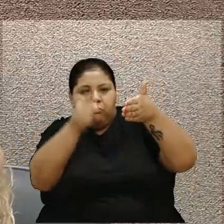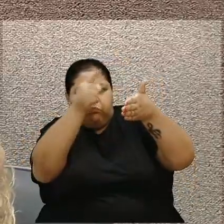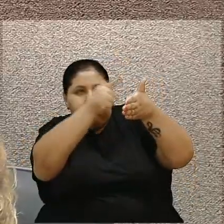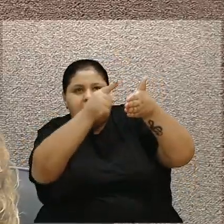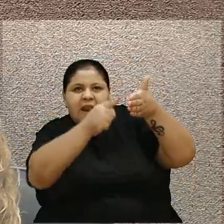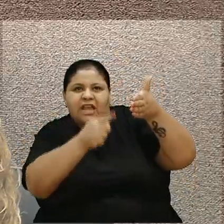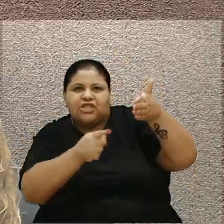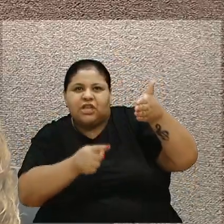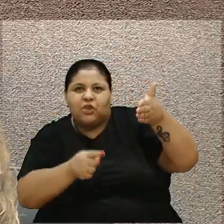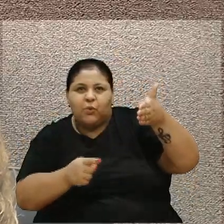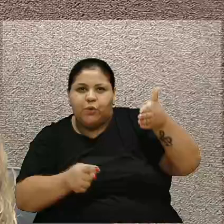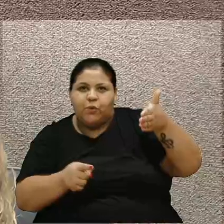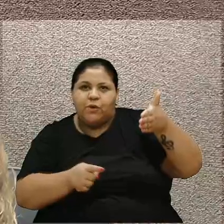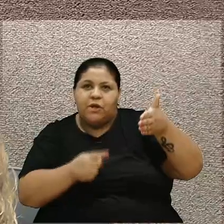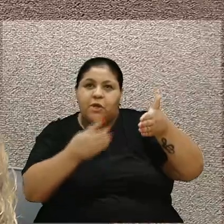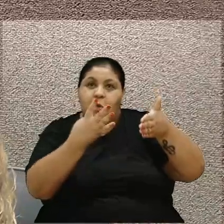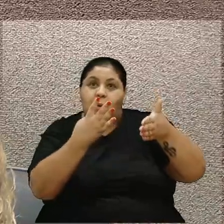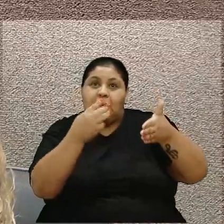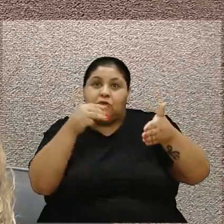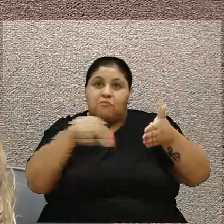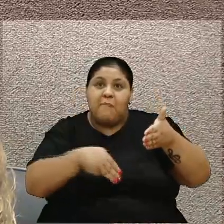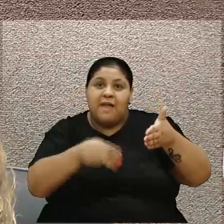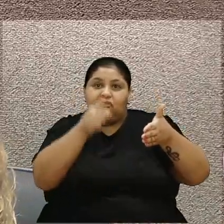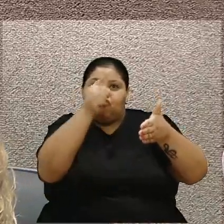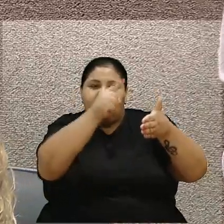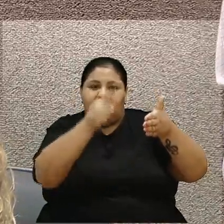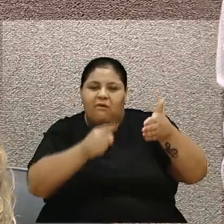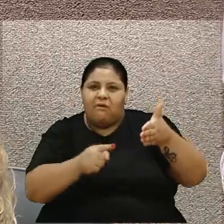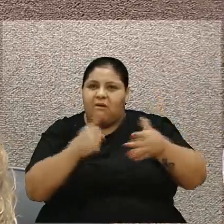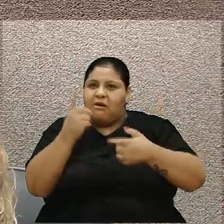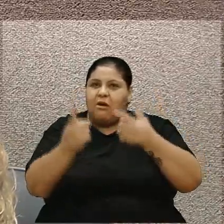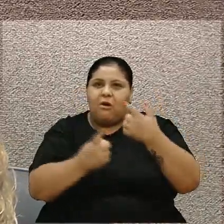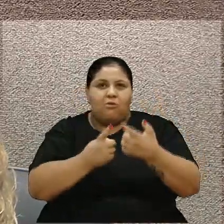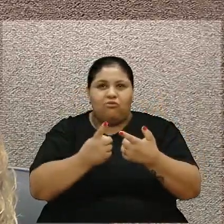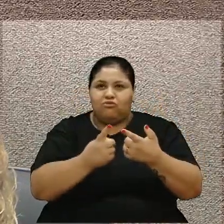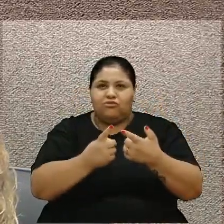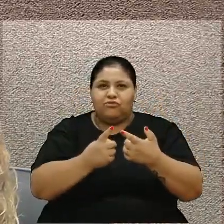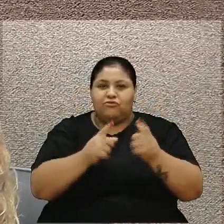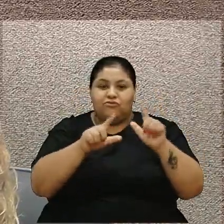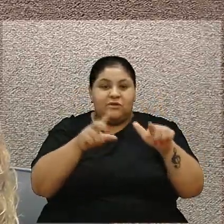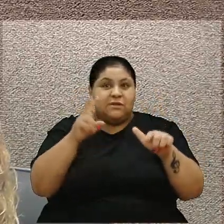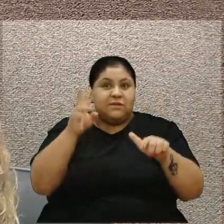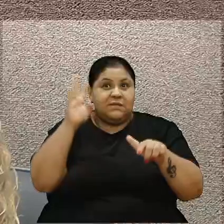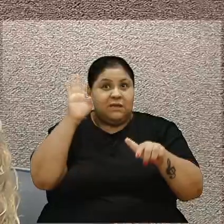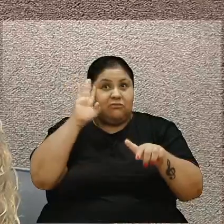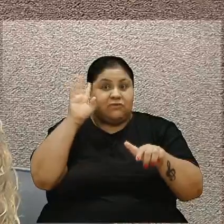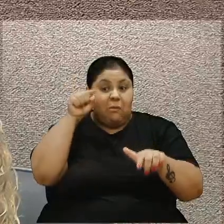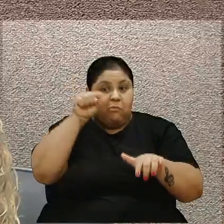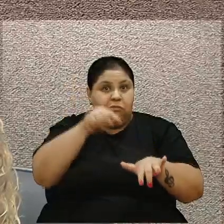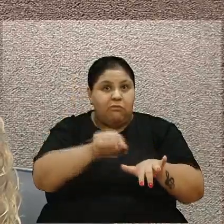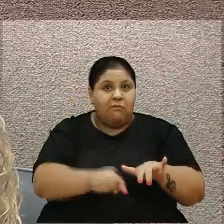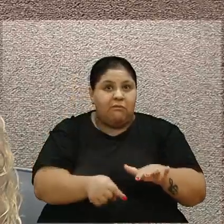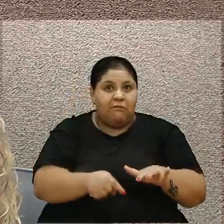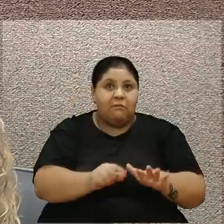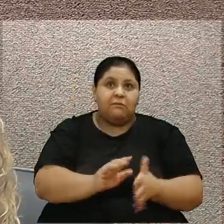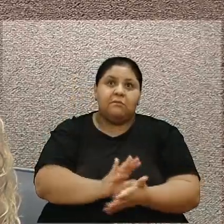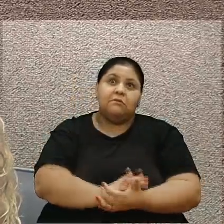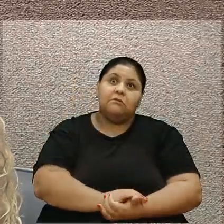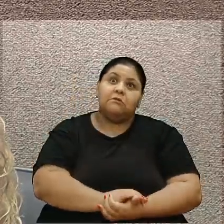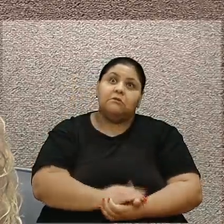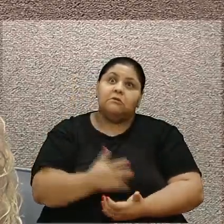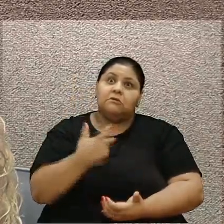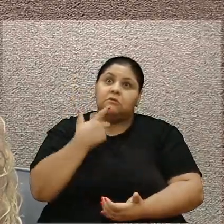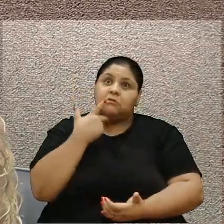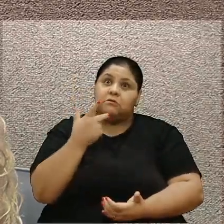aberta, de 4 metros de largura, em que em alguns lugares não se vê a profundidade, tá? Aonde que foi dito